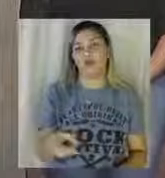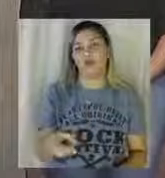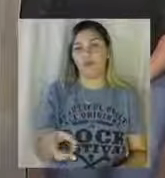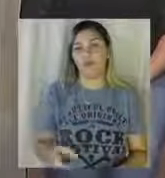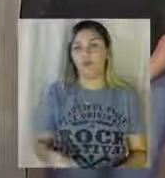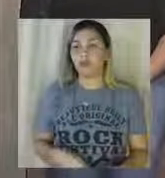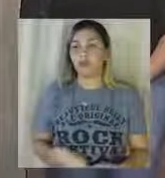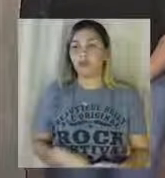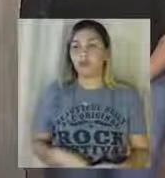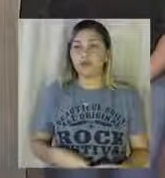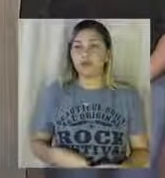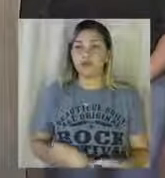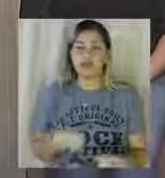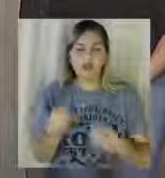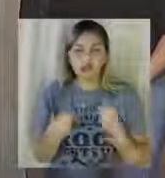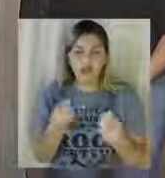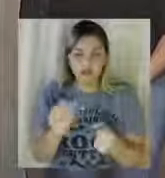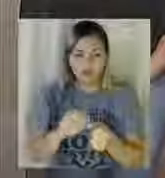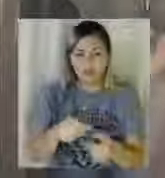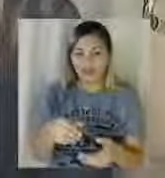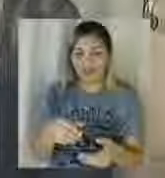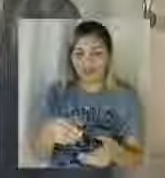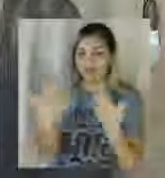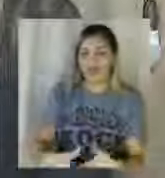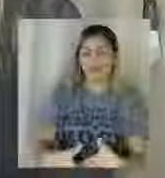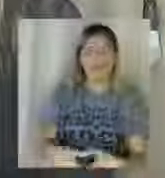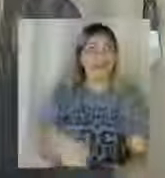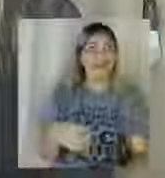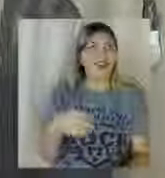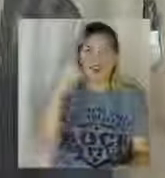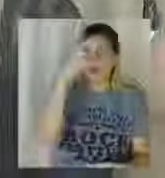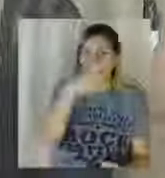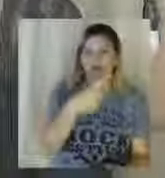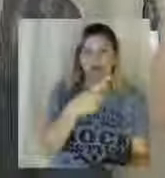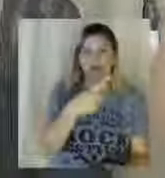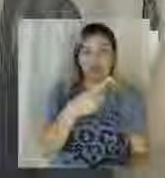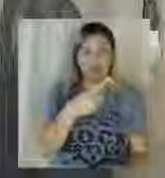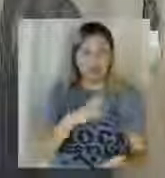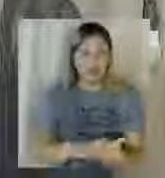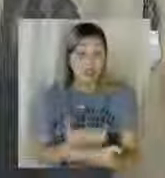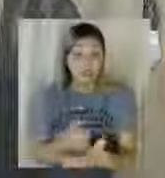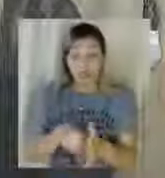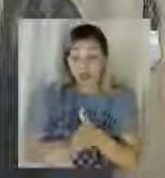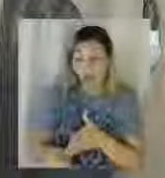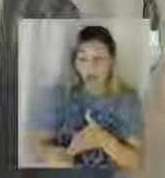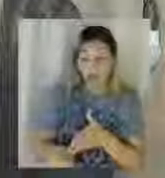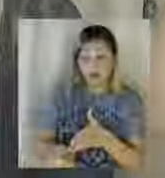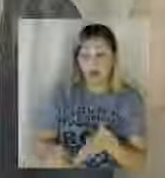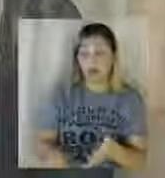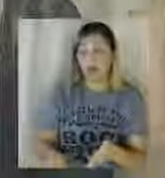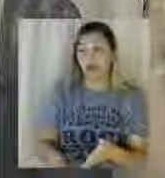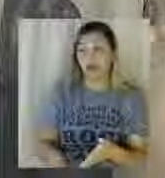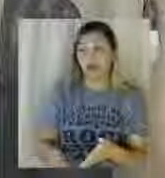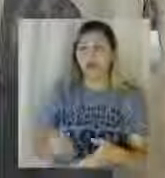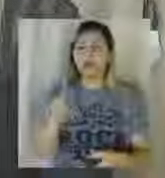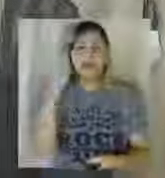Como fazer as provas era o que eu achava mais difícil. A intérprete perguntava,